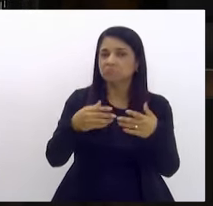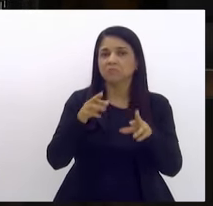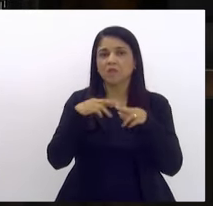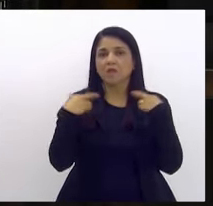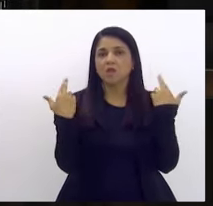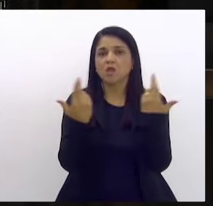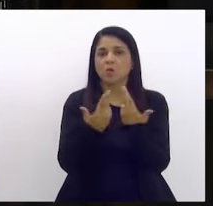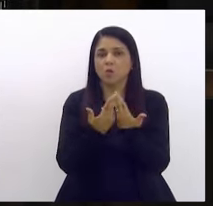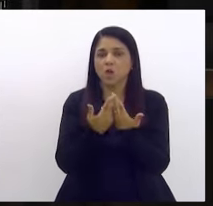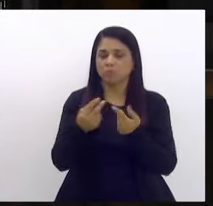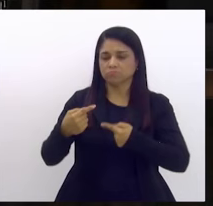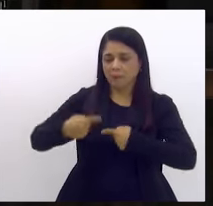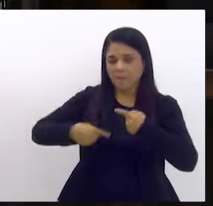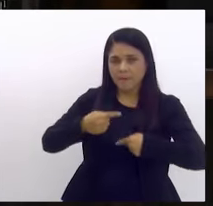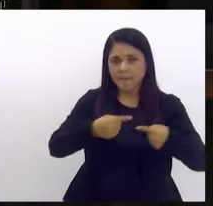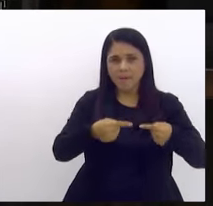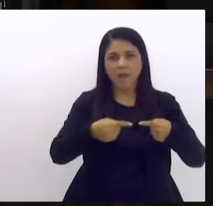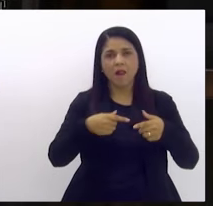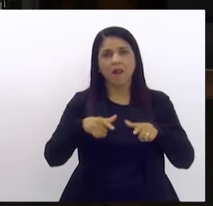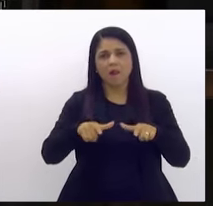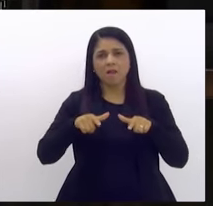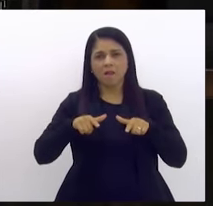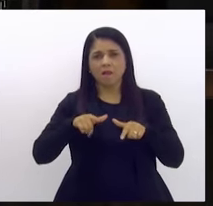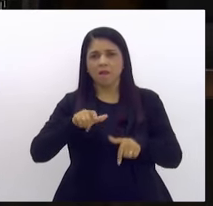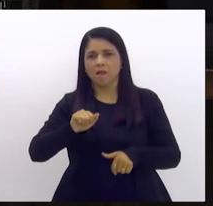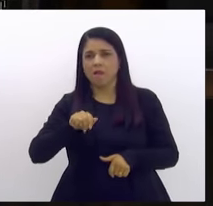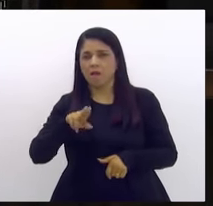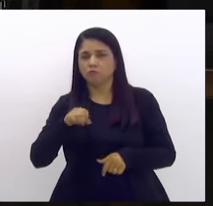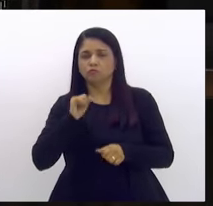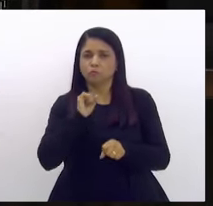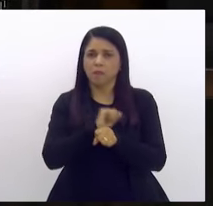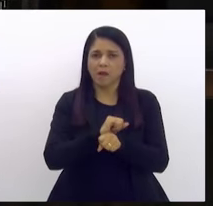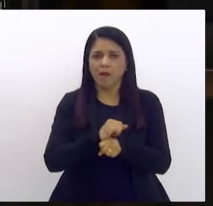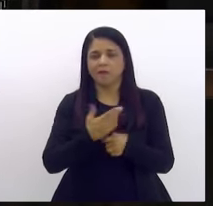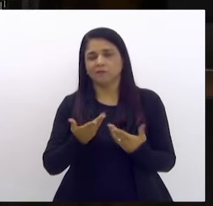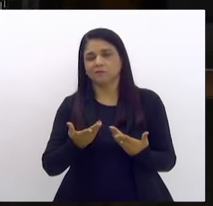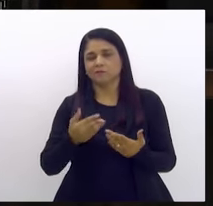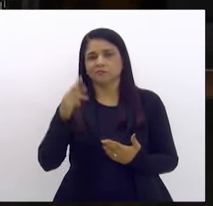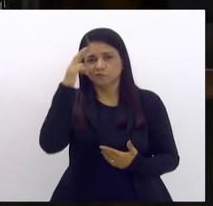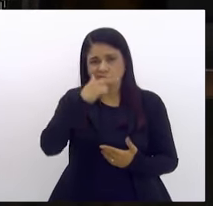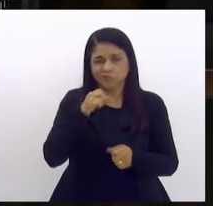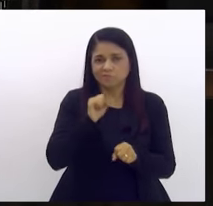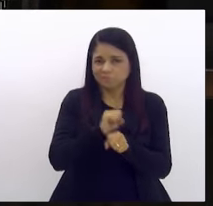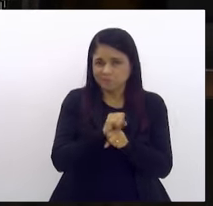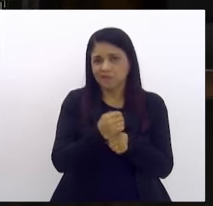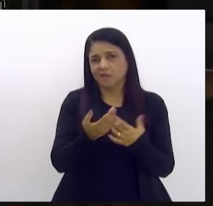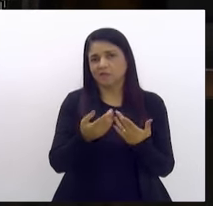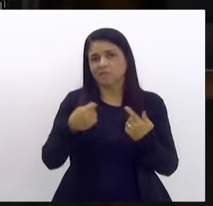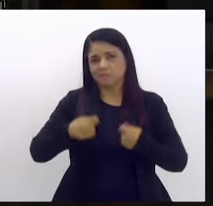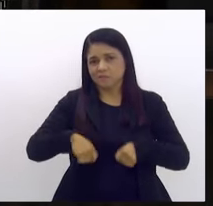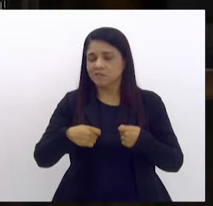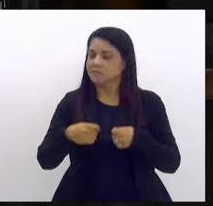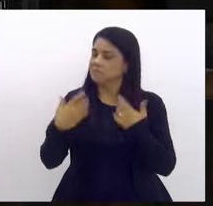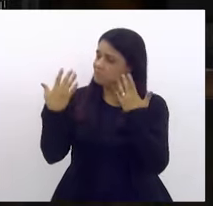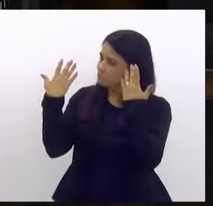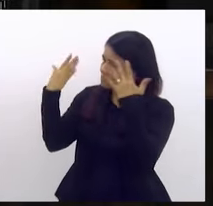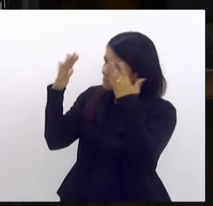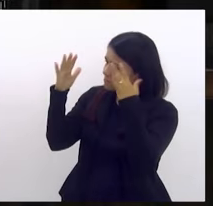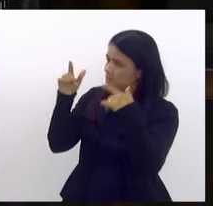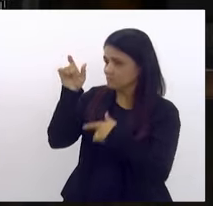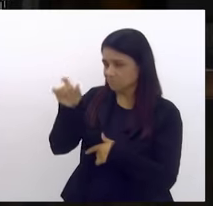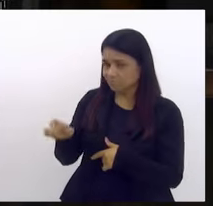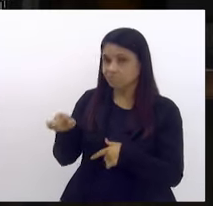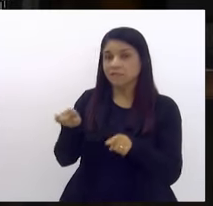a necessidade, os laudos estão parados, vistorias paradas, e a gente precisa realmente, quero parabenizar a Vossa Excelência, e